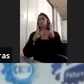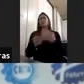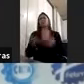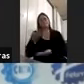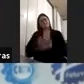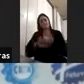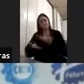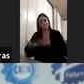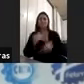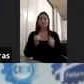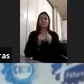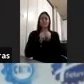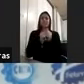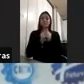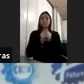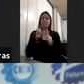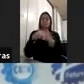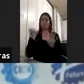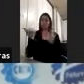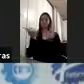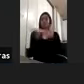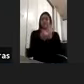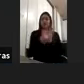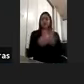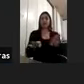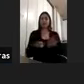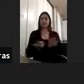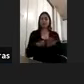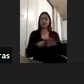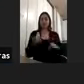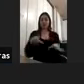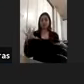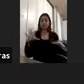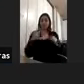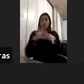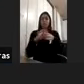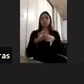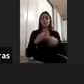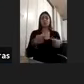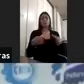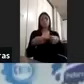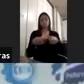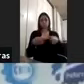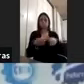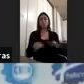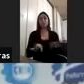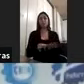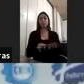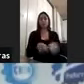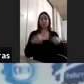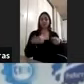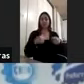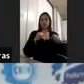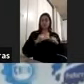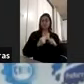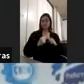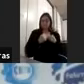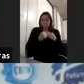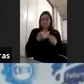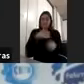sindicato, e está dando muito certo, né? Está se fortalecendo, porque é o que a gente precisa, o sindicato precisa